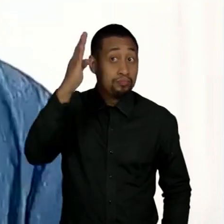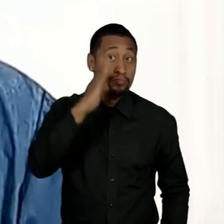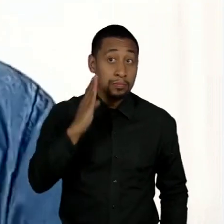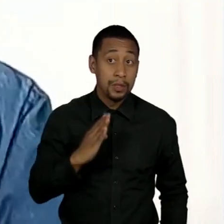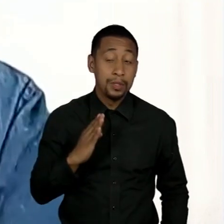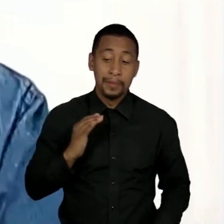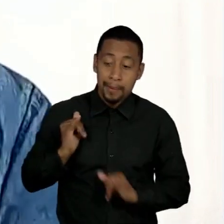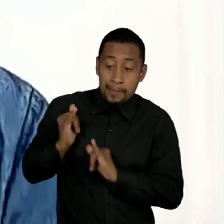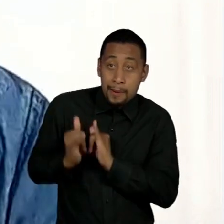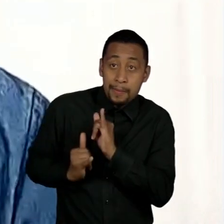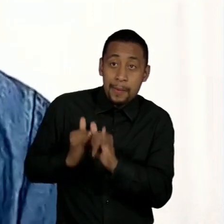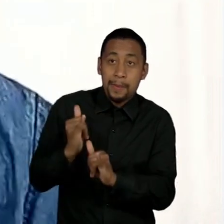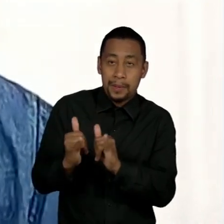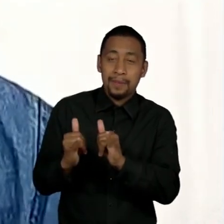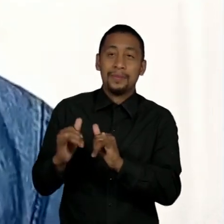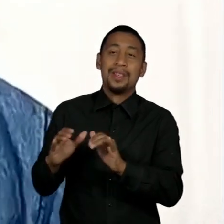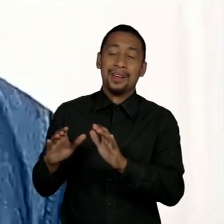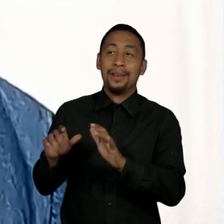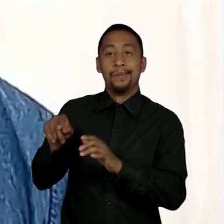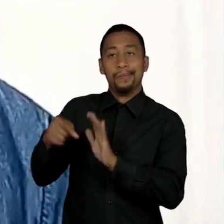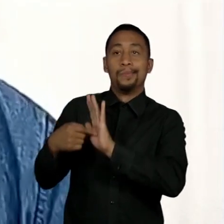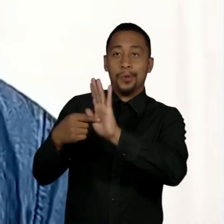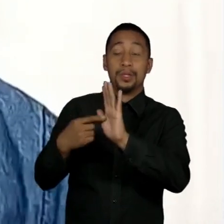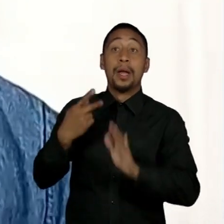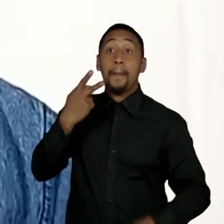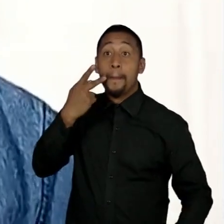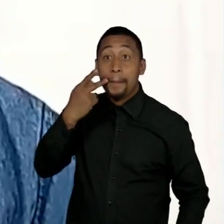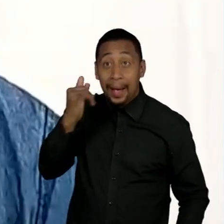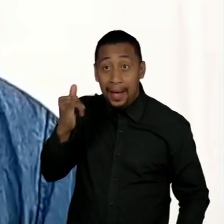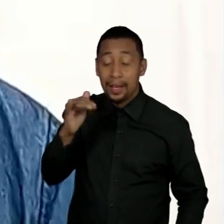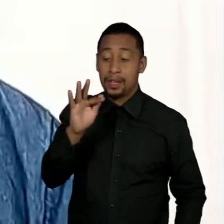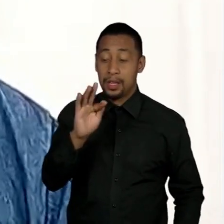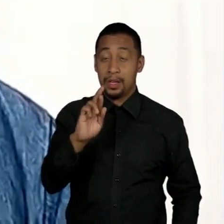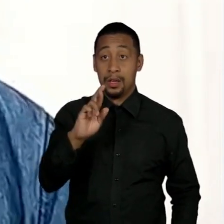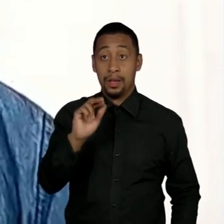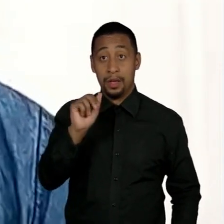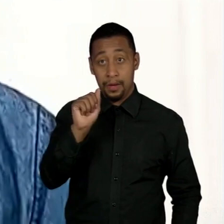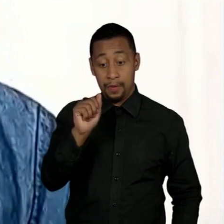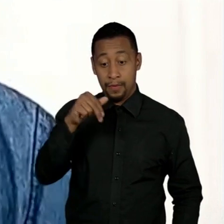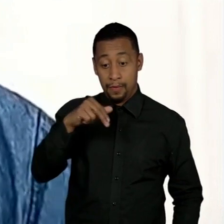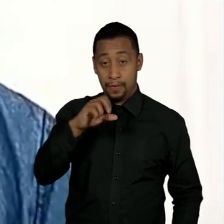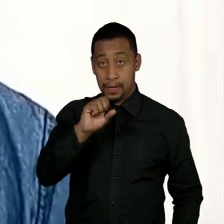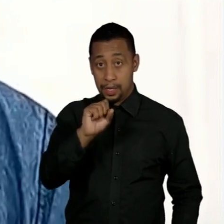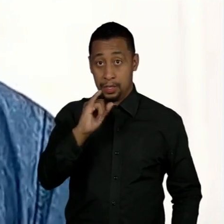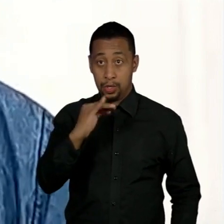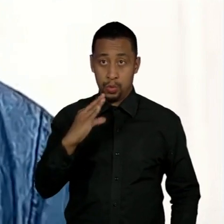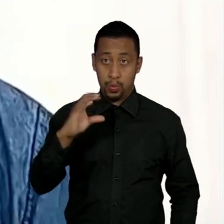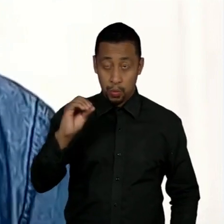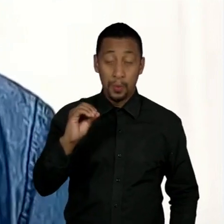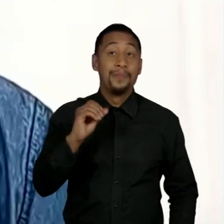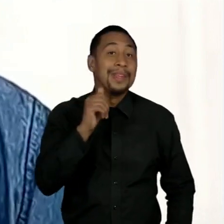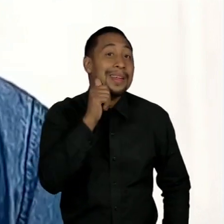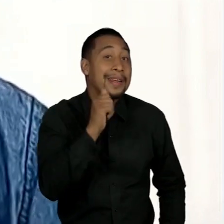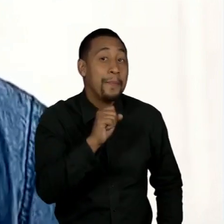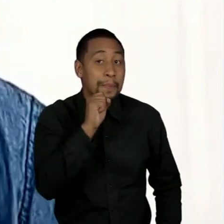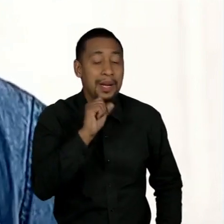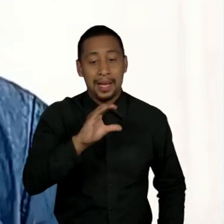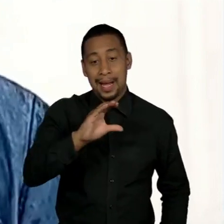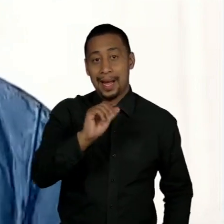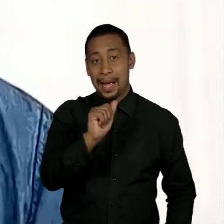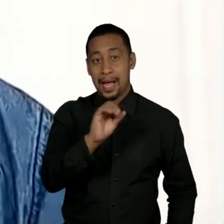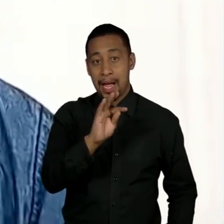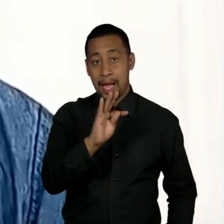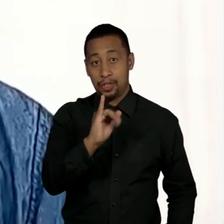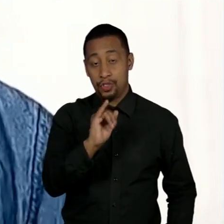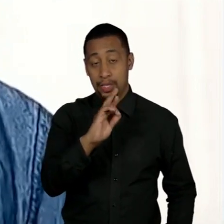Pai Francisco e Mãe Catirina. Mãe Catirina desejou comer a língua do boi, e esse boi era o mais famoso da fazenda.